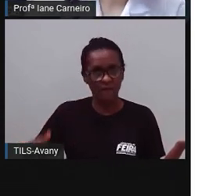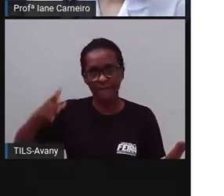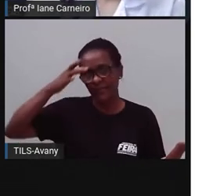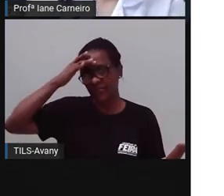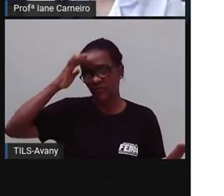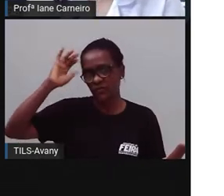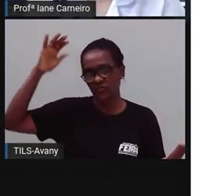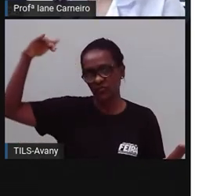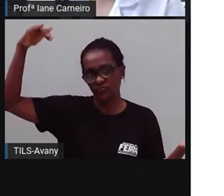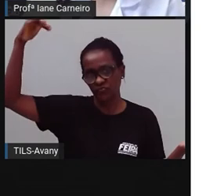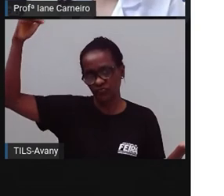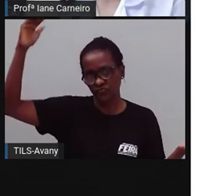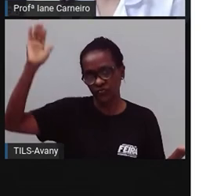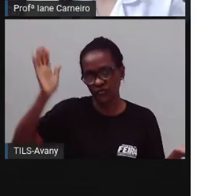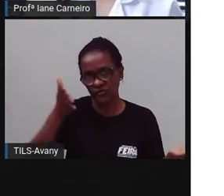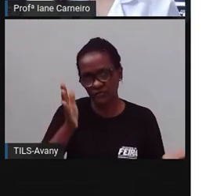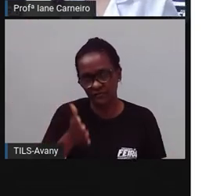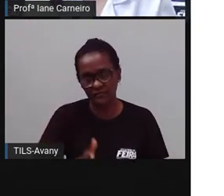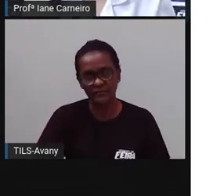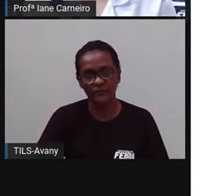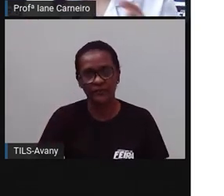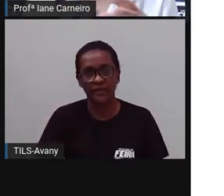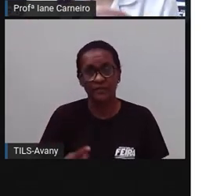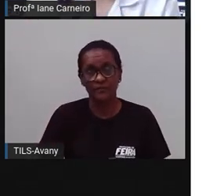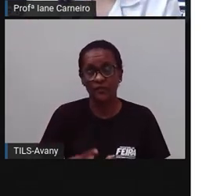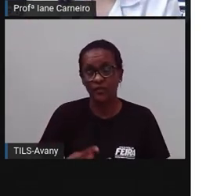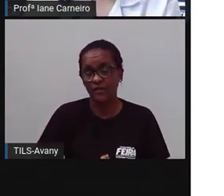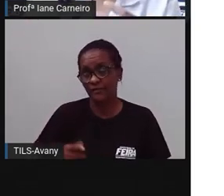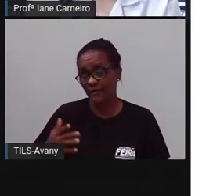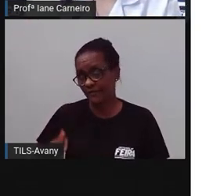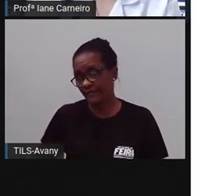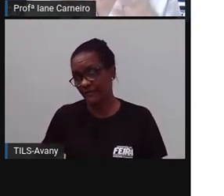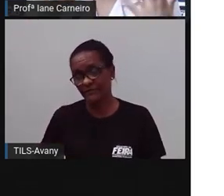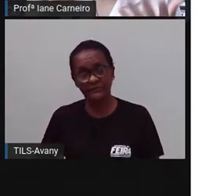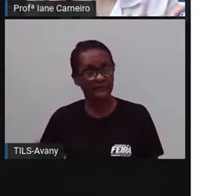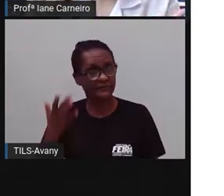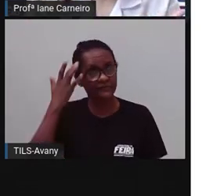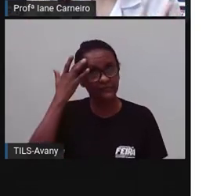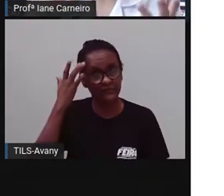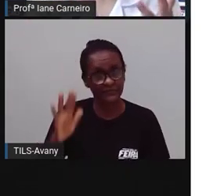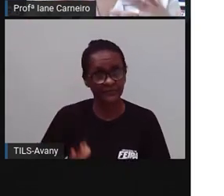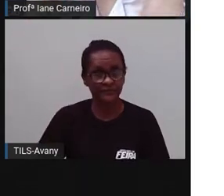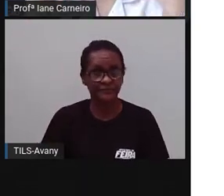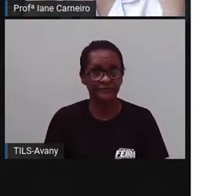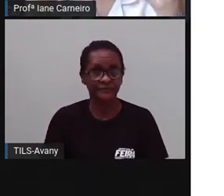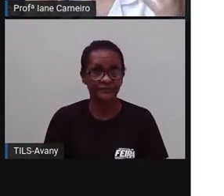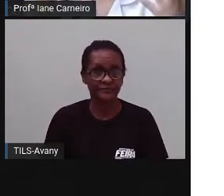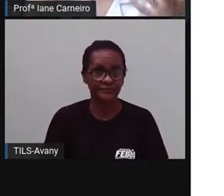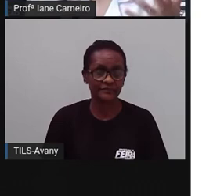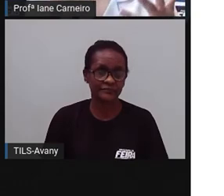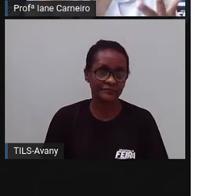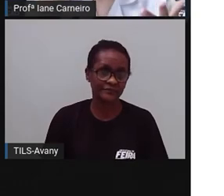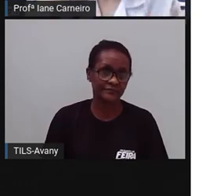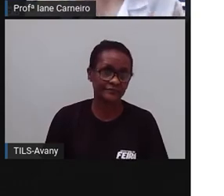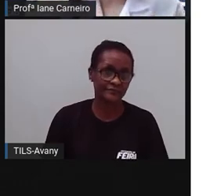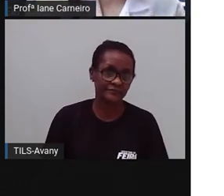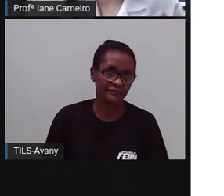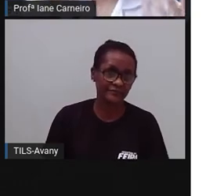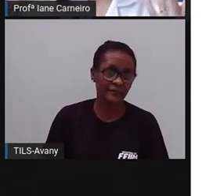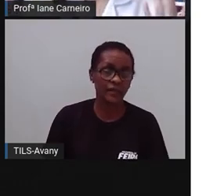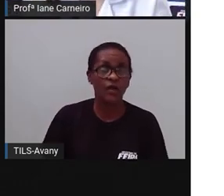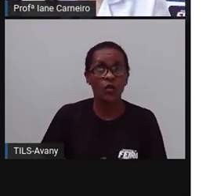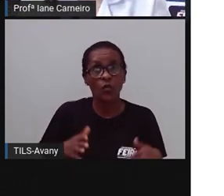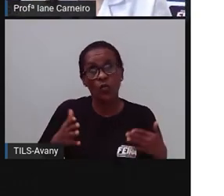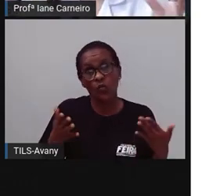adulto né Geralmente as crianças recebem o convite um convite para elas quando é do casamento e quando são convidadas para ser a